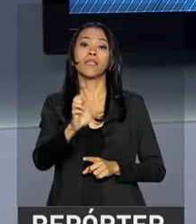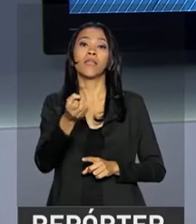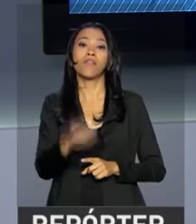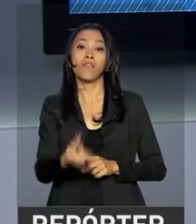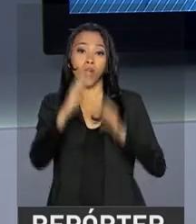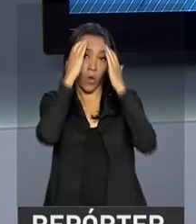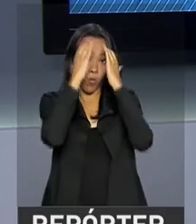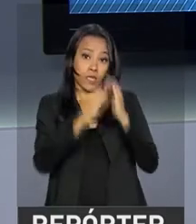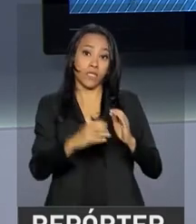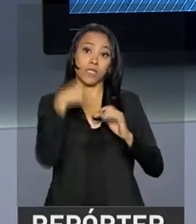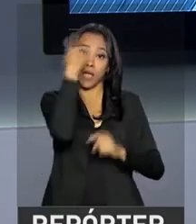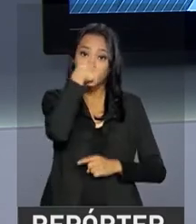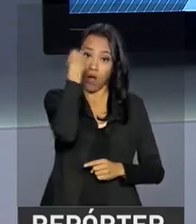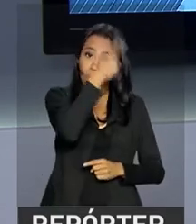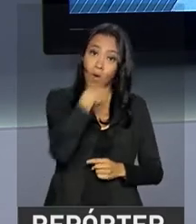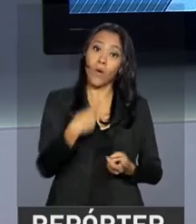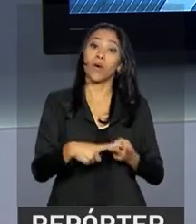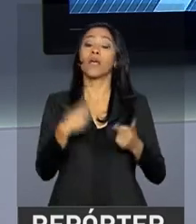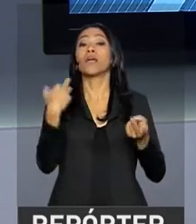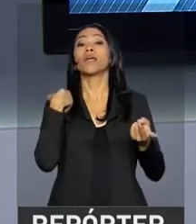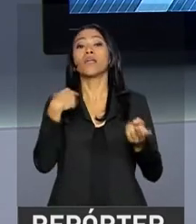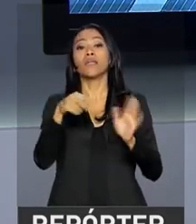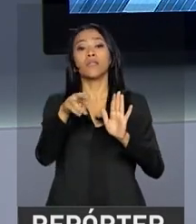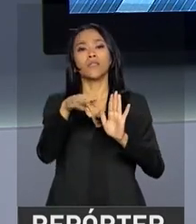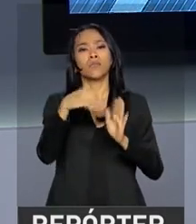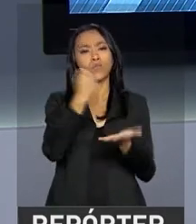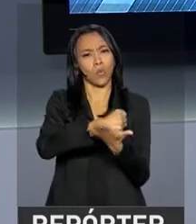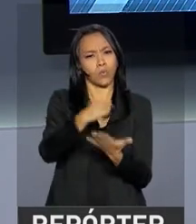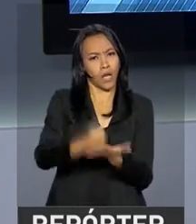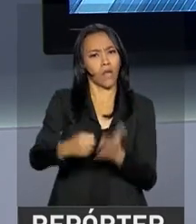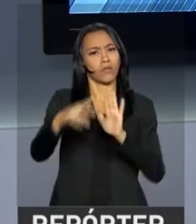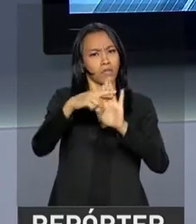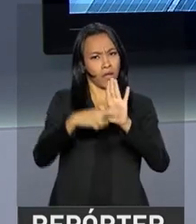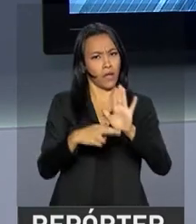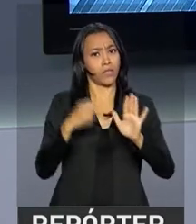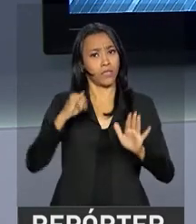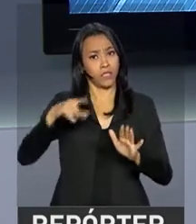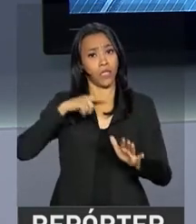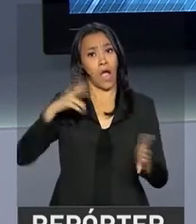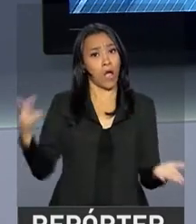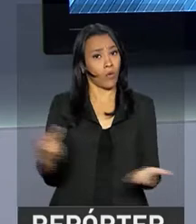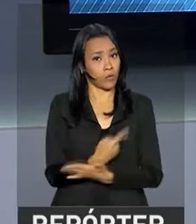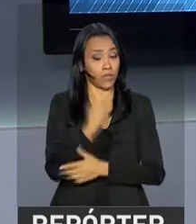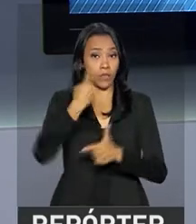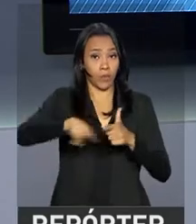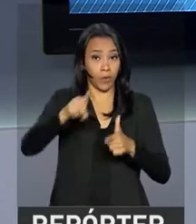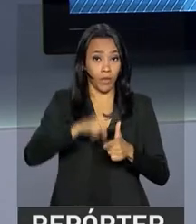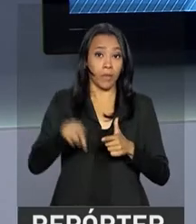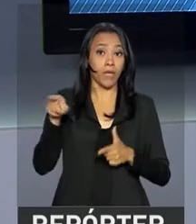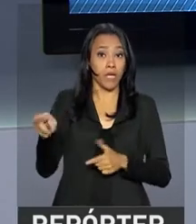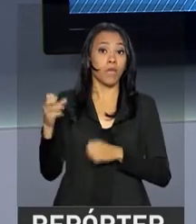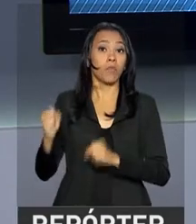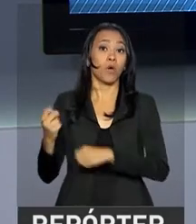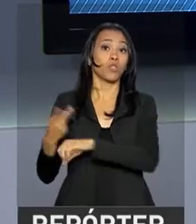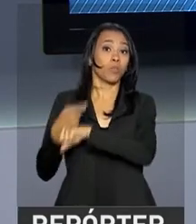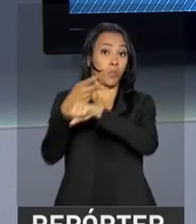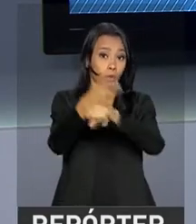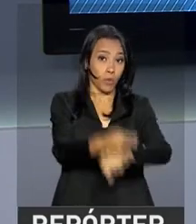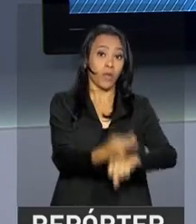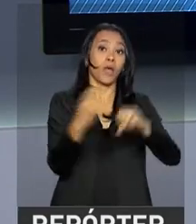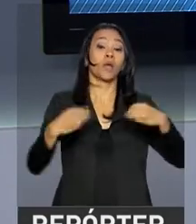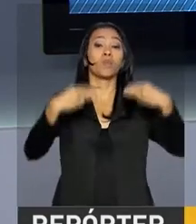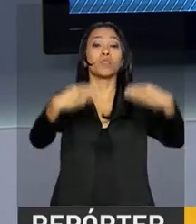e as funções estipulados em contrato em caso de problemas com a empresa contratante o estagiário pode procurar um dos postos do ministério